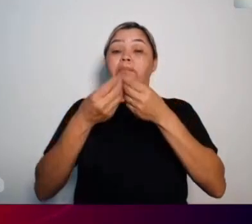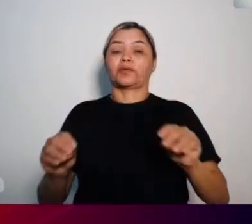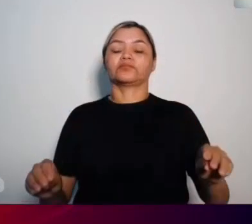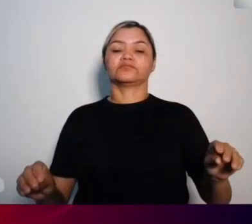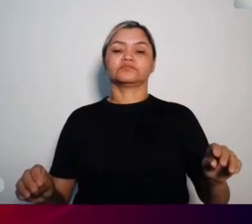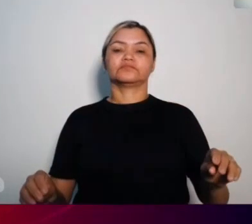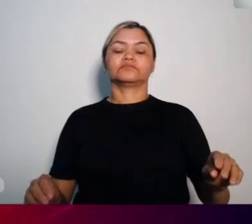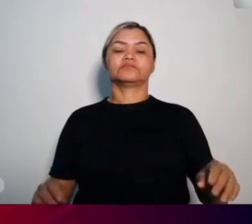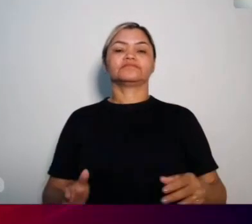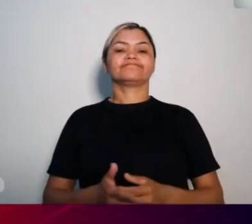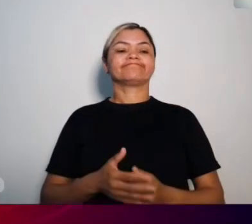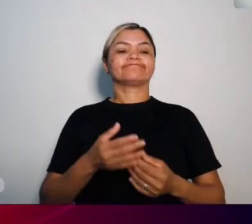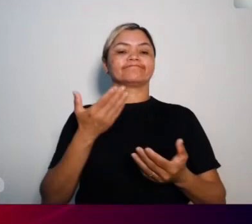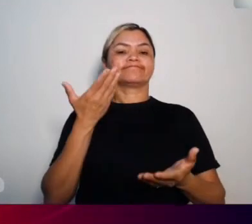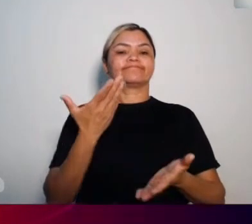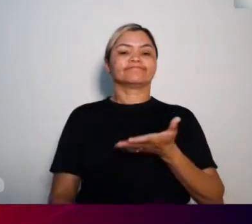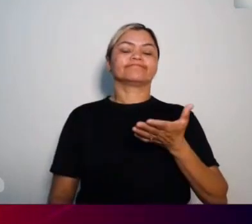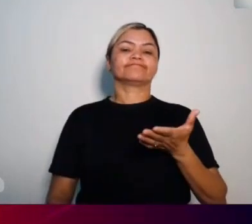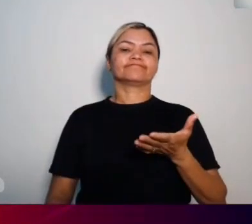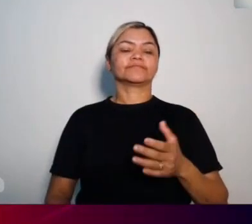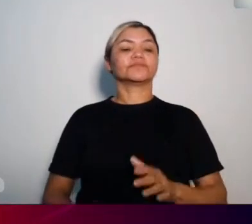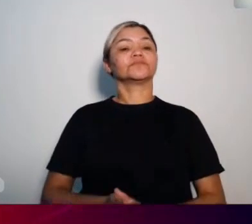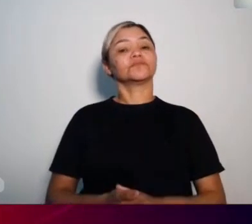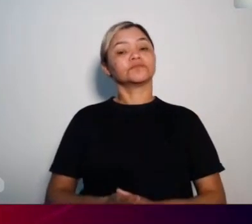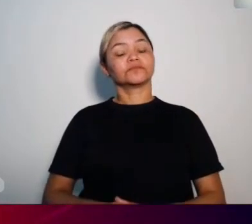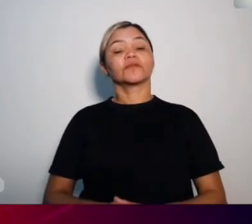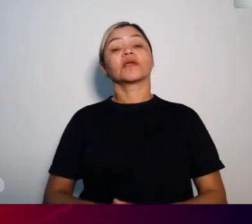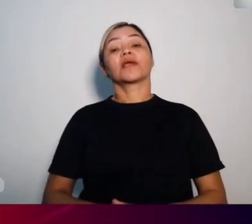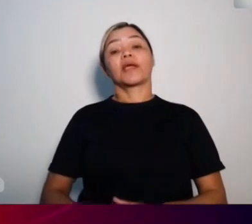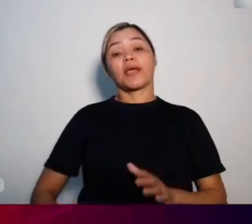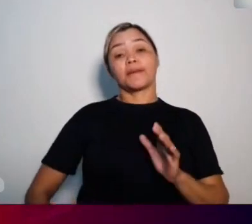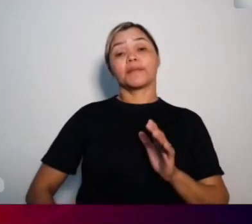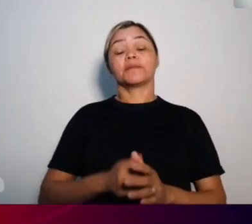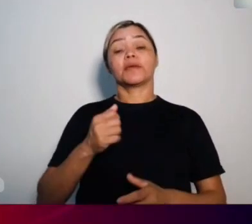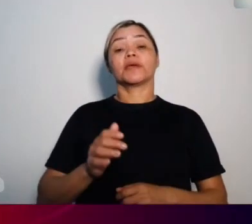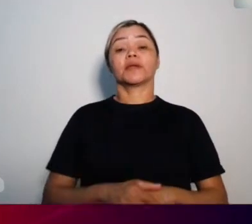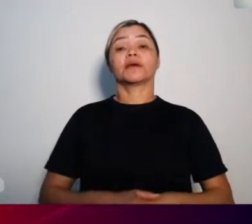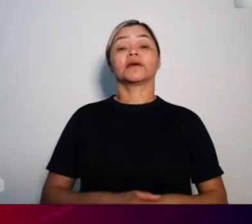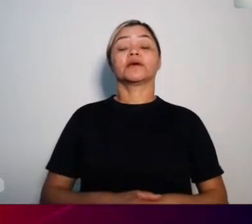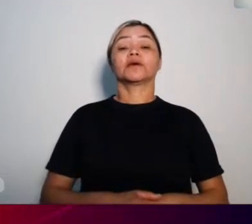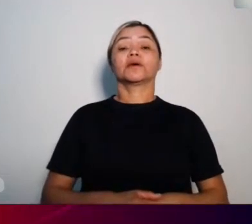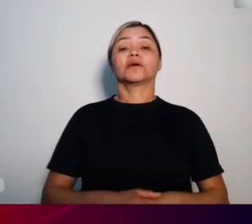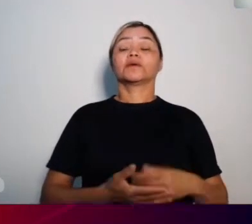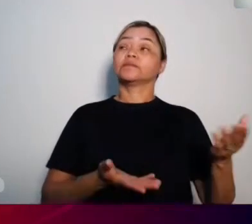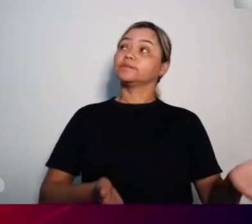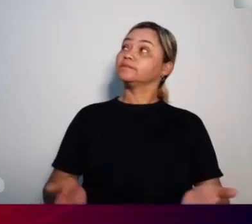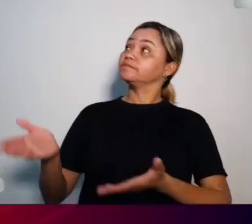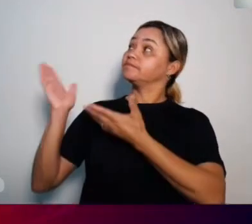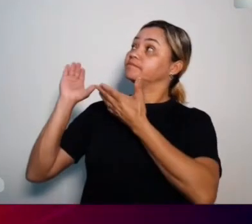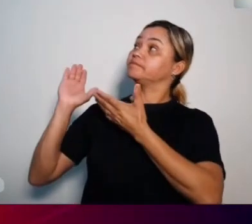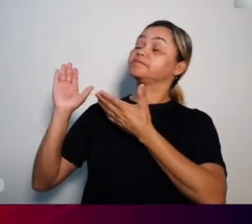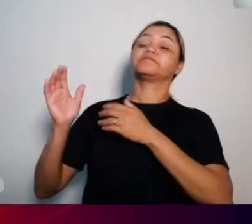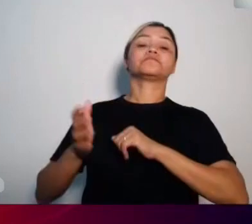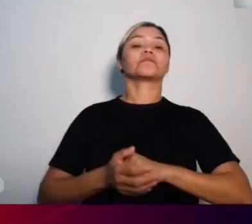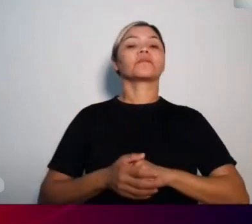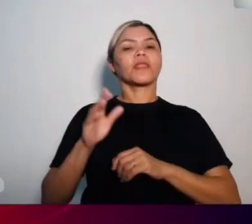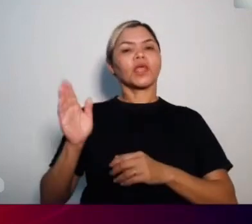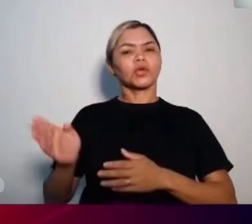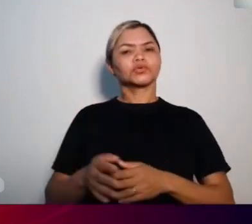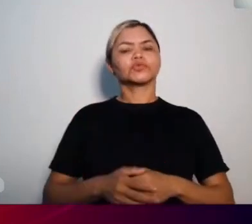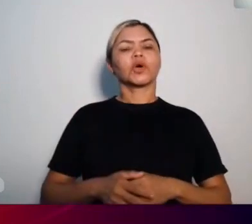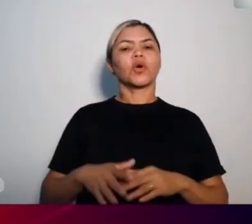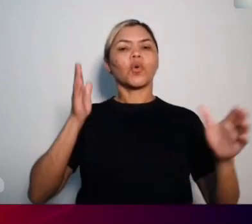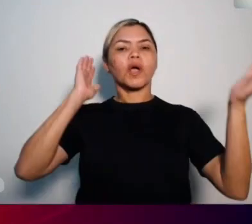junto aí com as obras da galeria. Essa foi a primeira intervenção. Pode ir indo para frente. Aí o caminhão recolheu